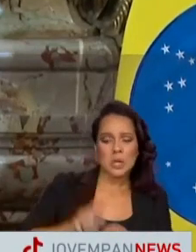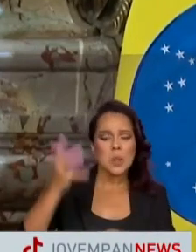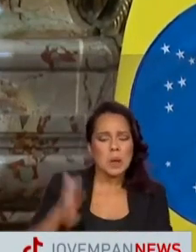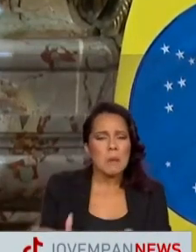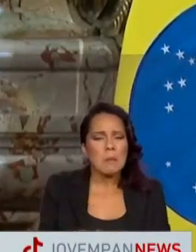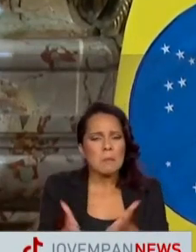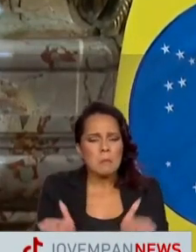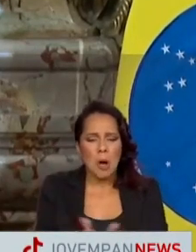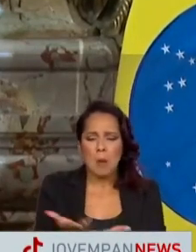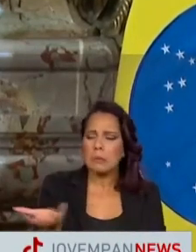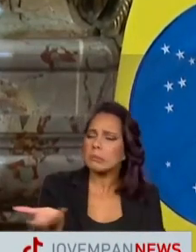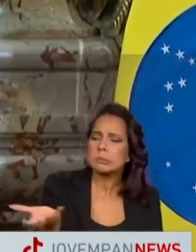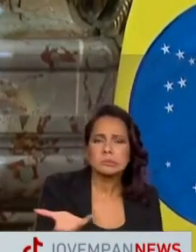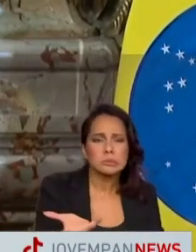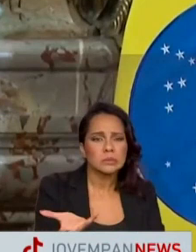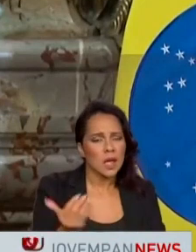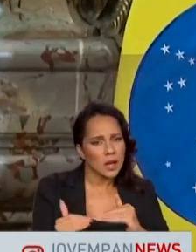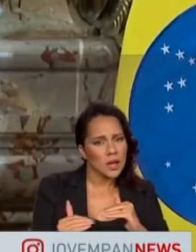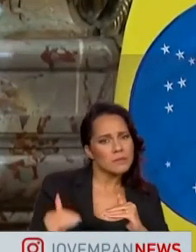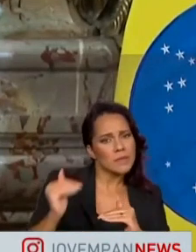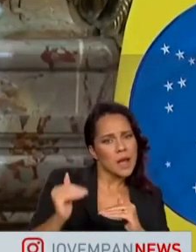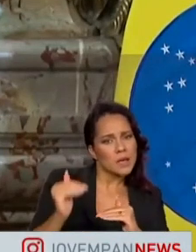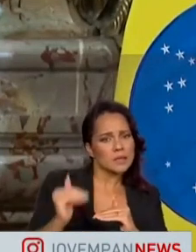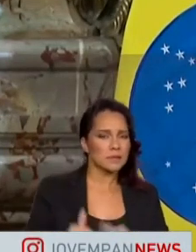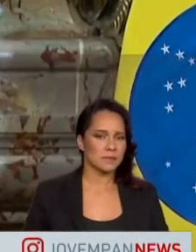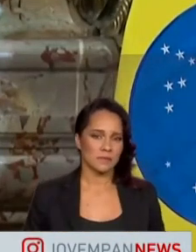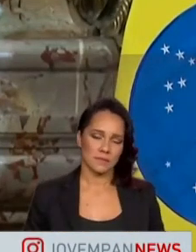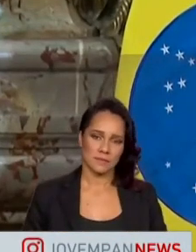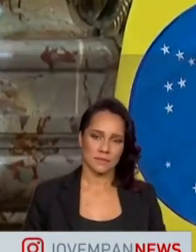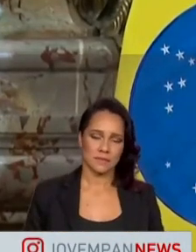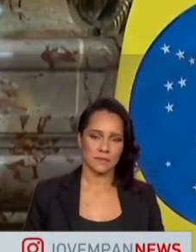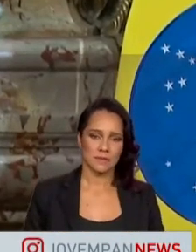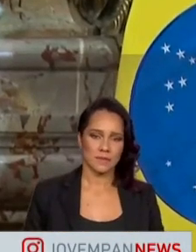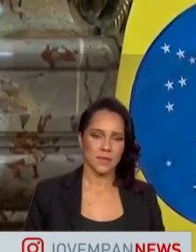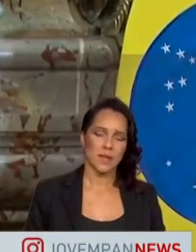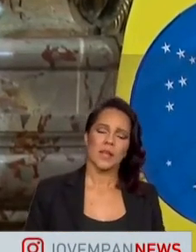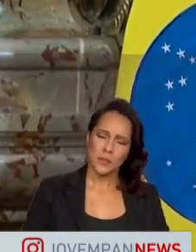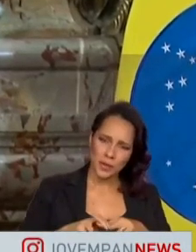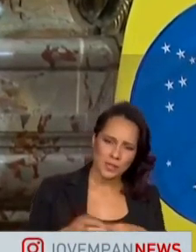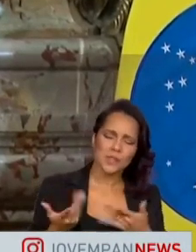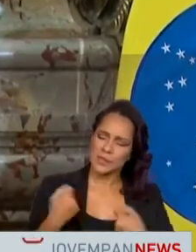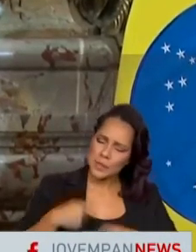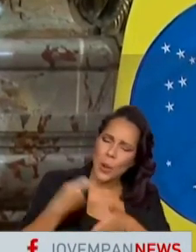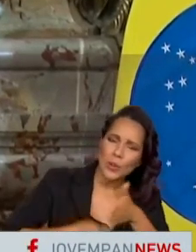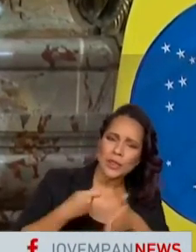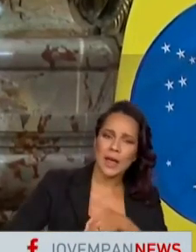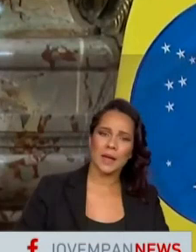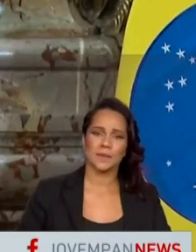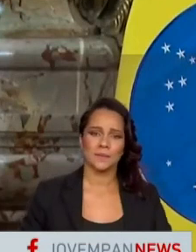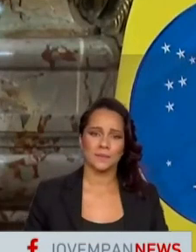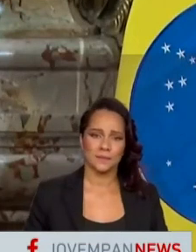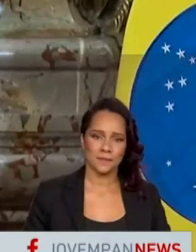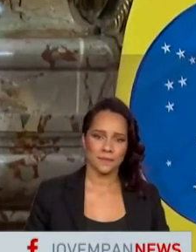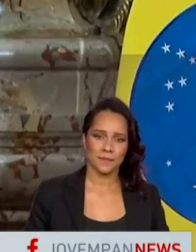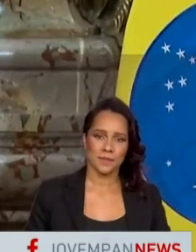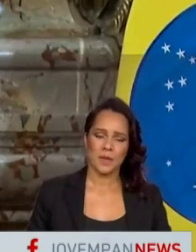ser miserável, ela quer ser de classe média. Nossa gente não quer ser miserável, quer ser e de classe é média. É por isso que nós temos que lutar. E por isso devemos